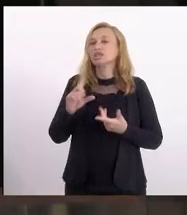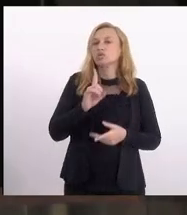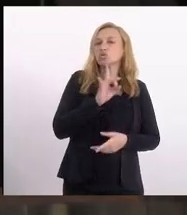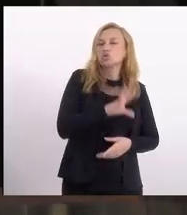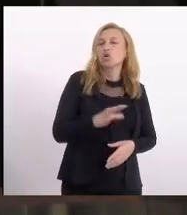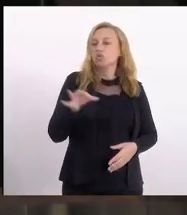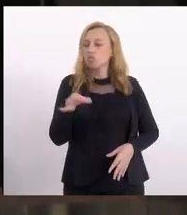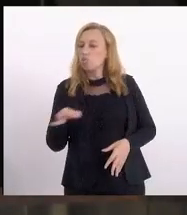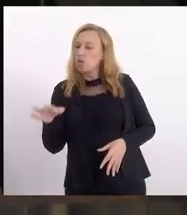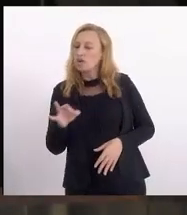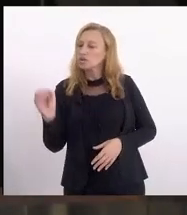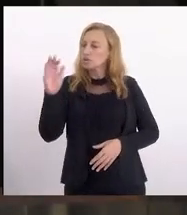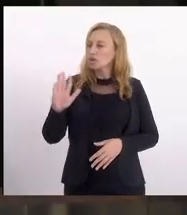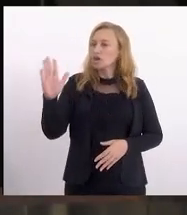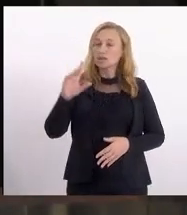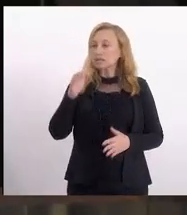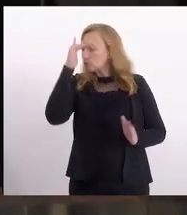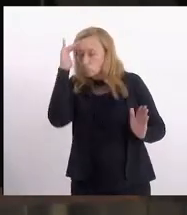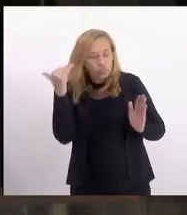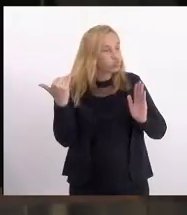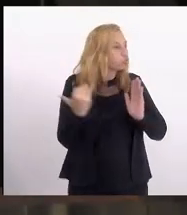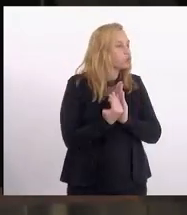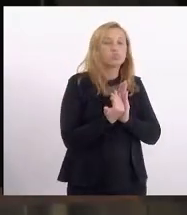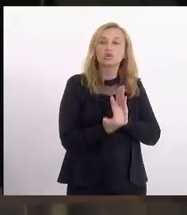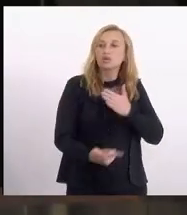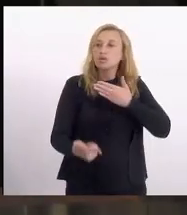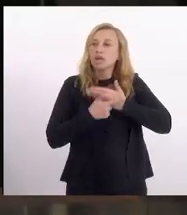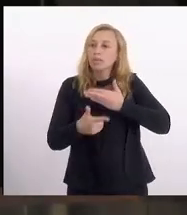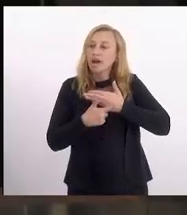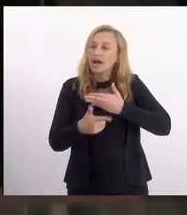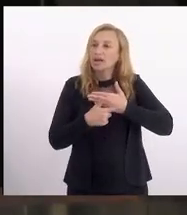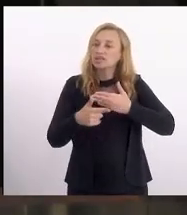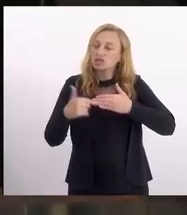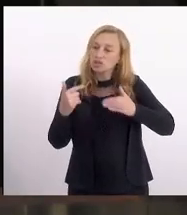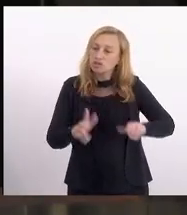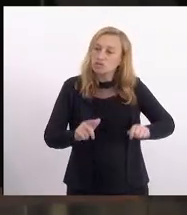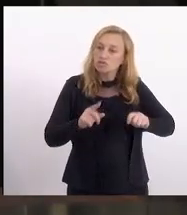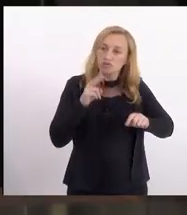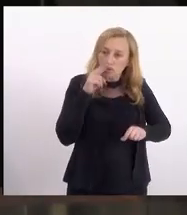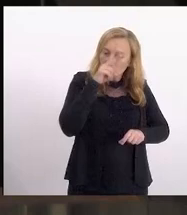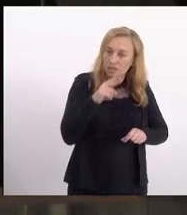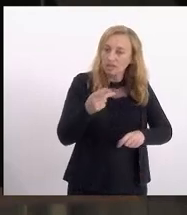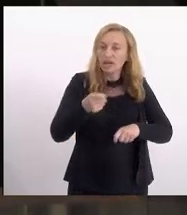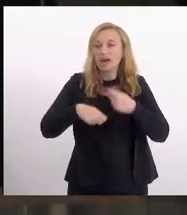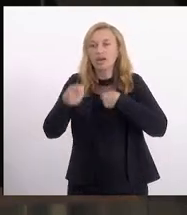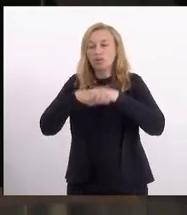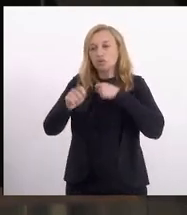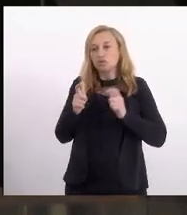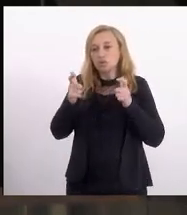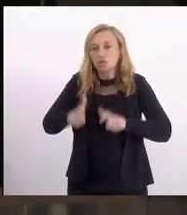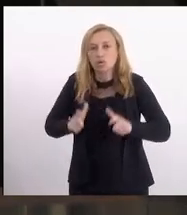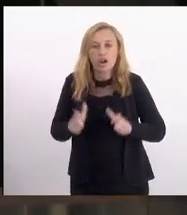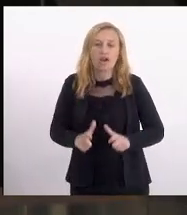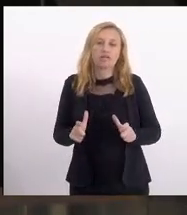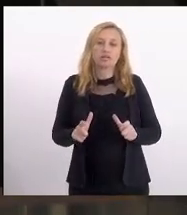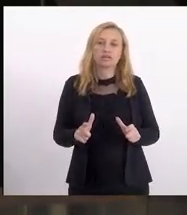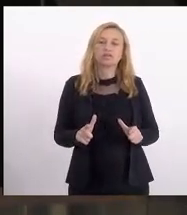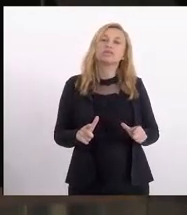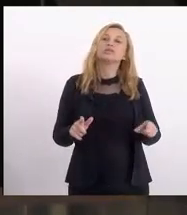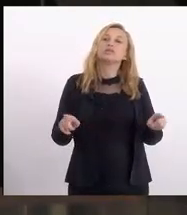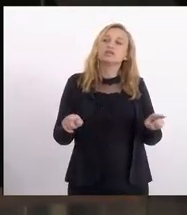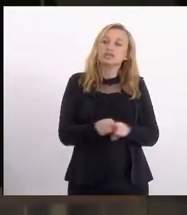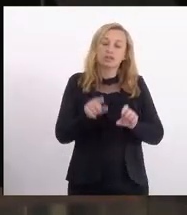moeda social se ela não cumpre um papel de desencadear e de fortalecer a economia local, no território,